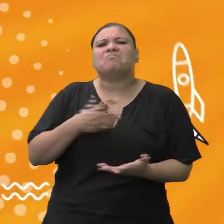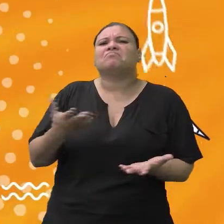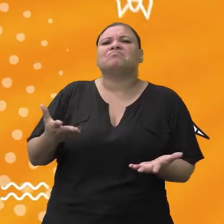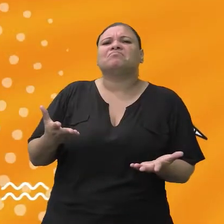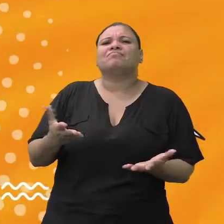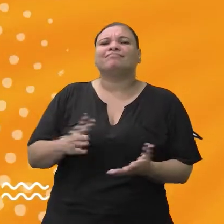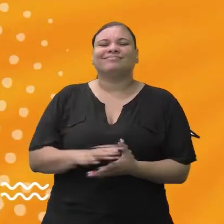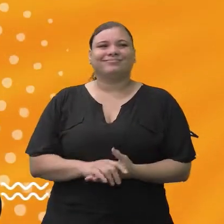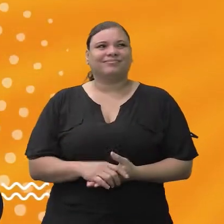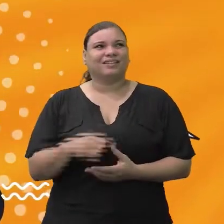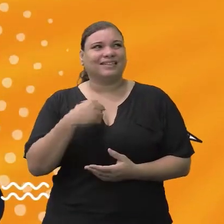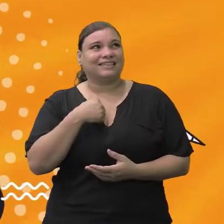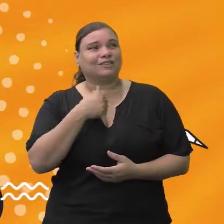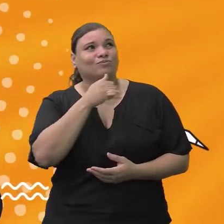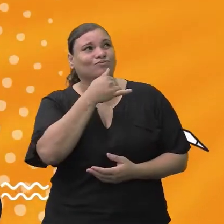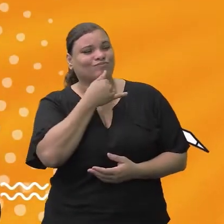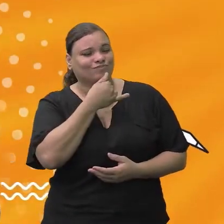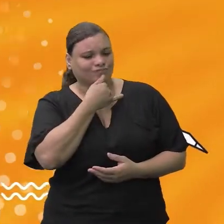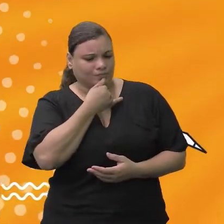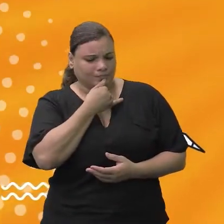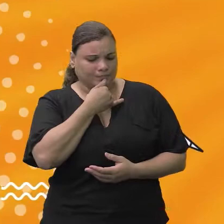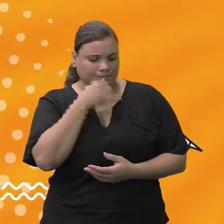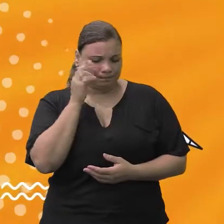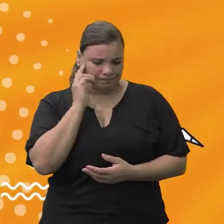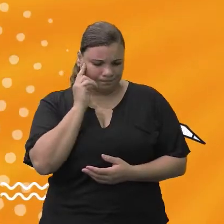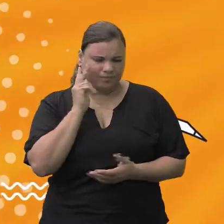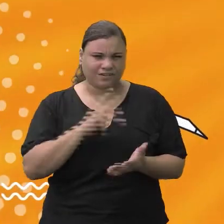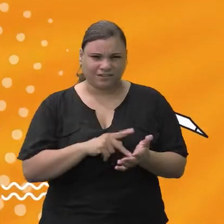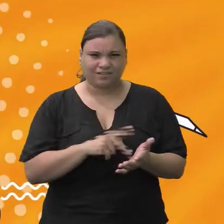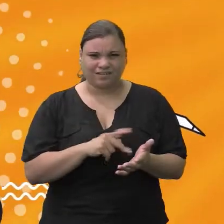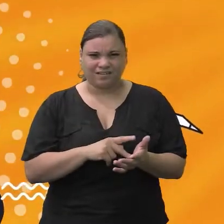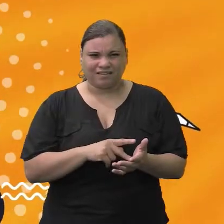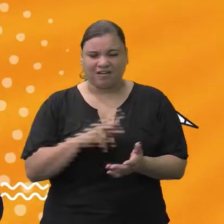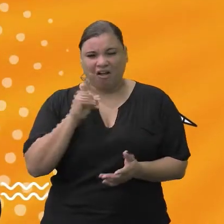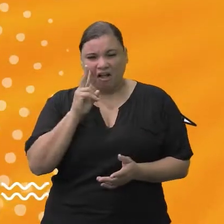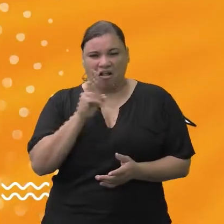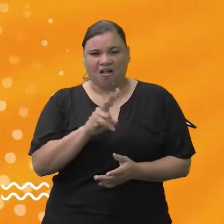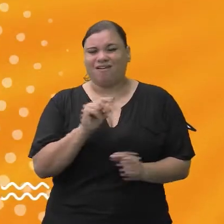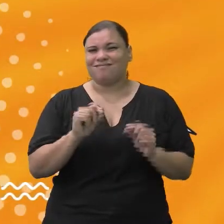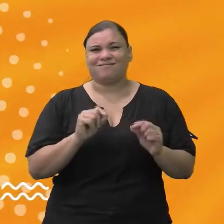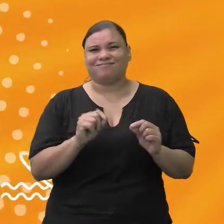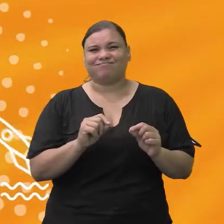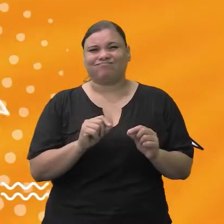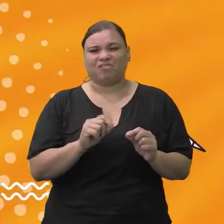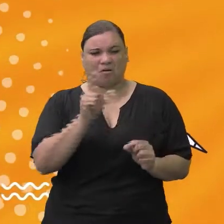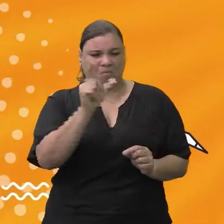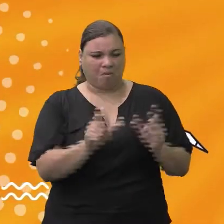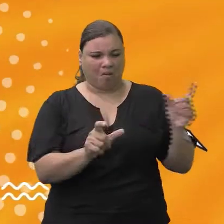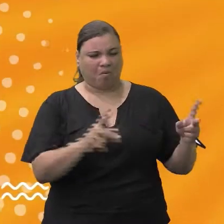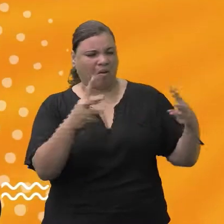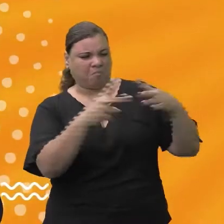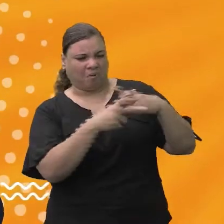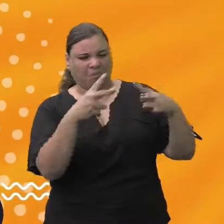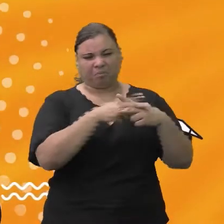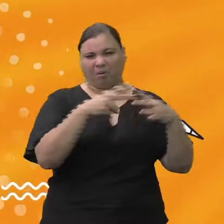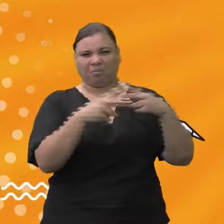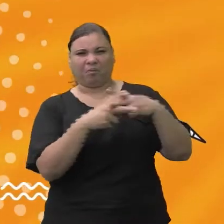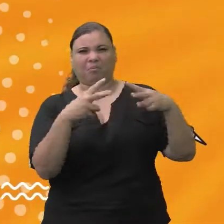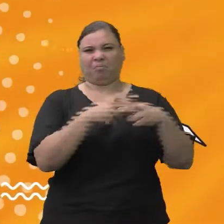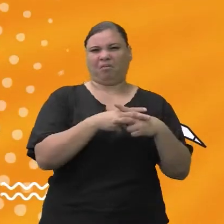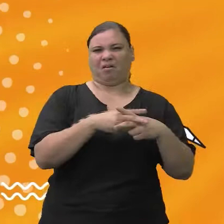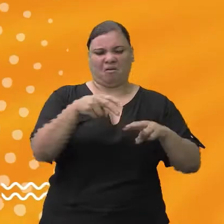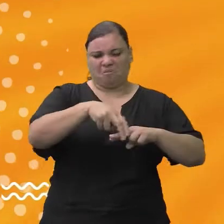Uma coisa que me deixa muito triste mesmo. Tipo, é ver pessoas sem, pessoas machucando outras sem